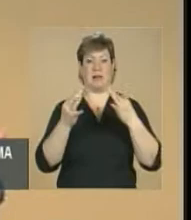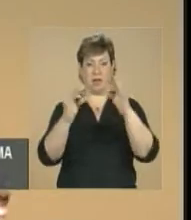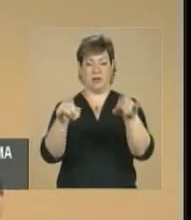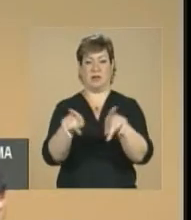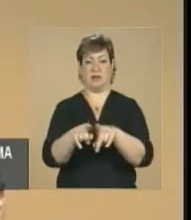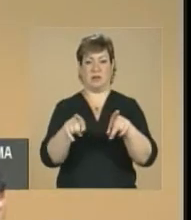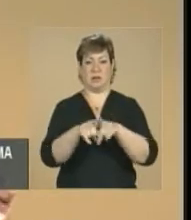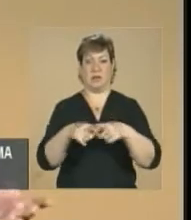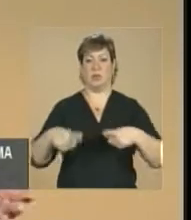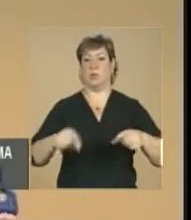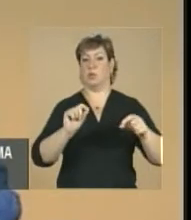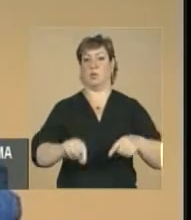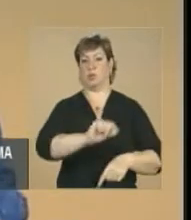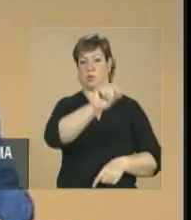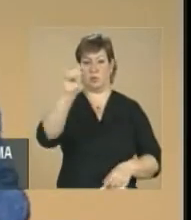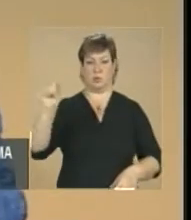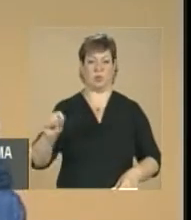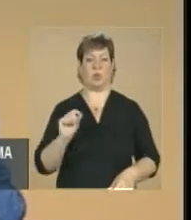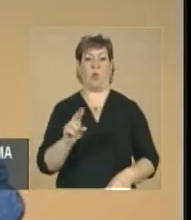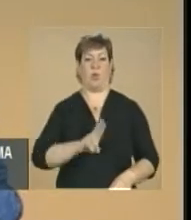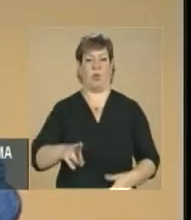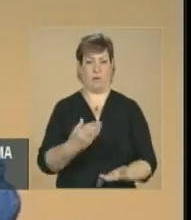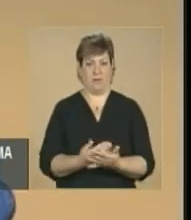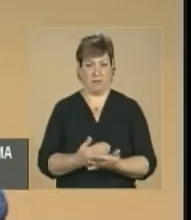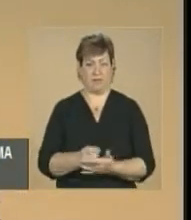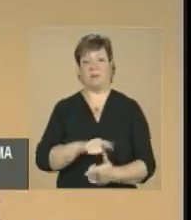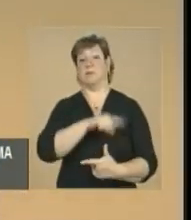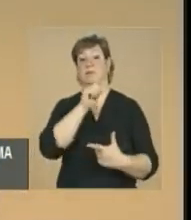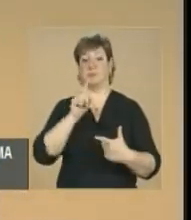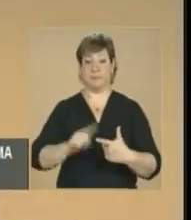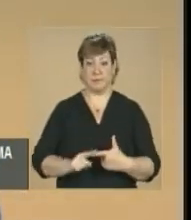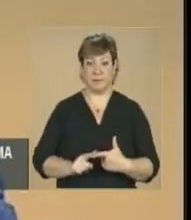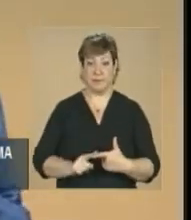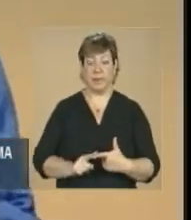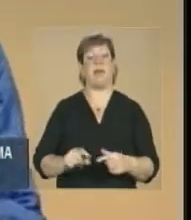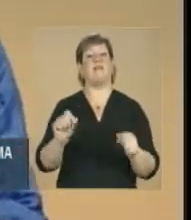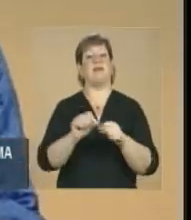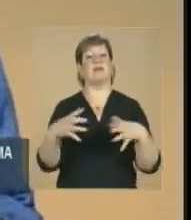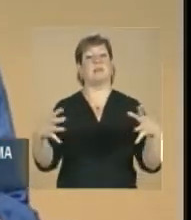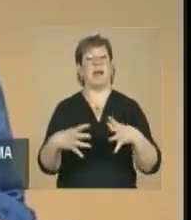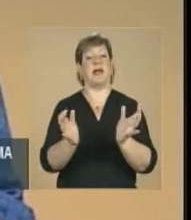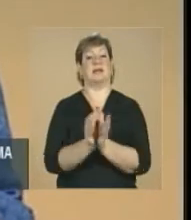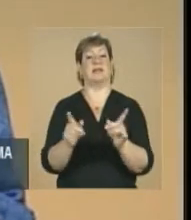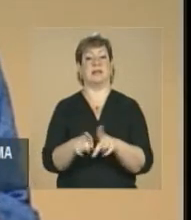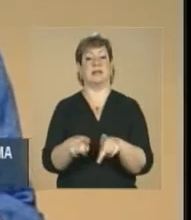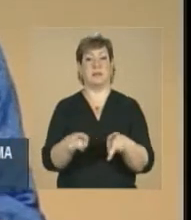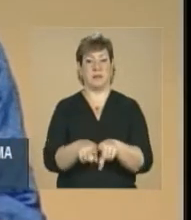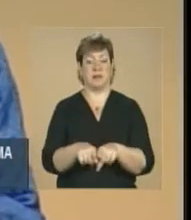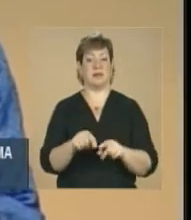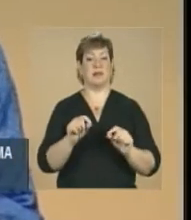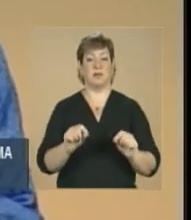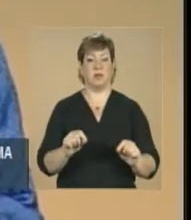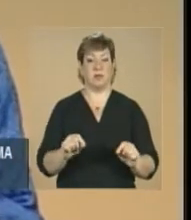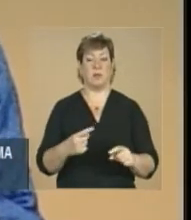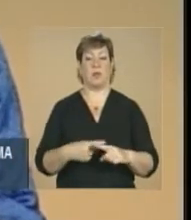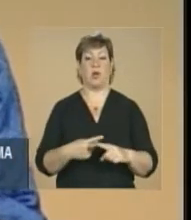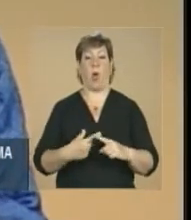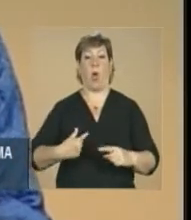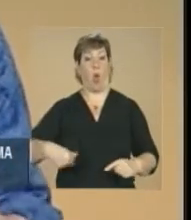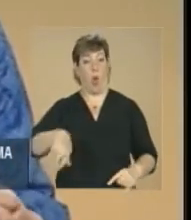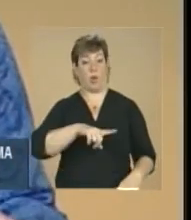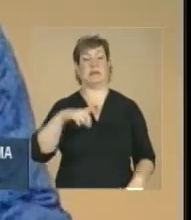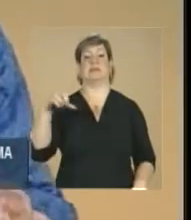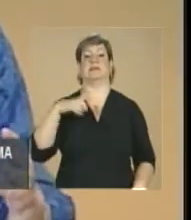campos universitários. Dois, ele faz parte também do fato de que nós